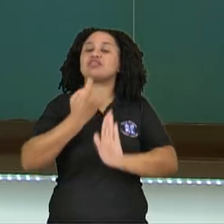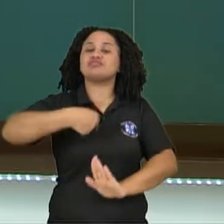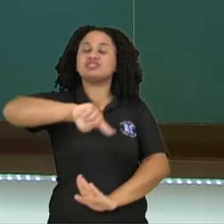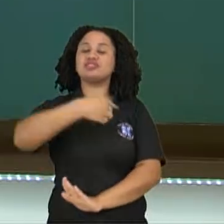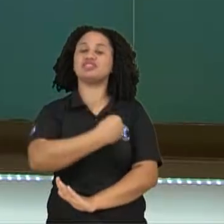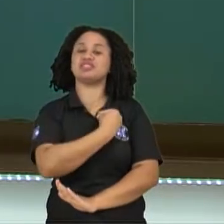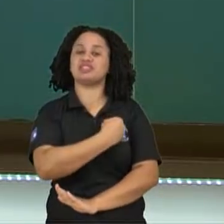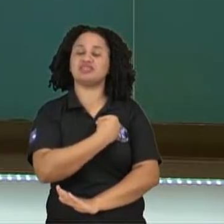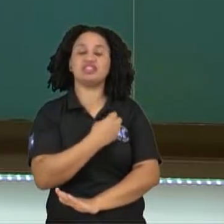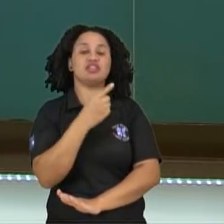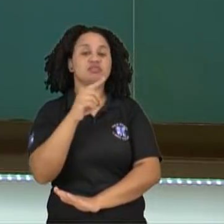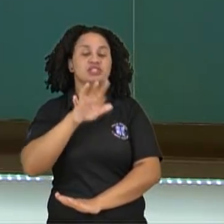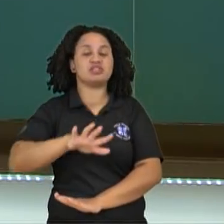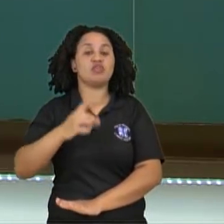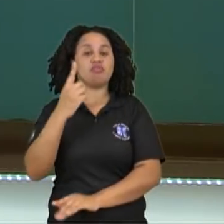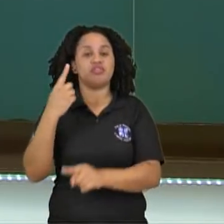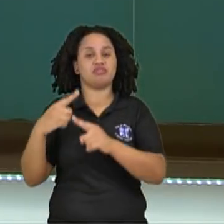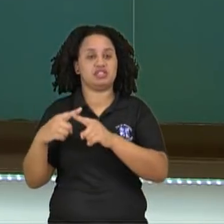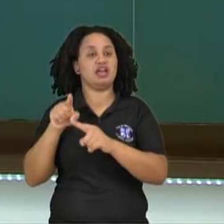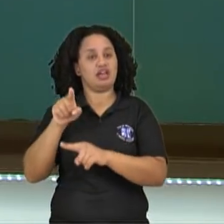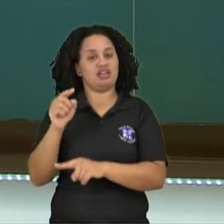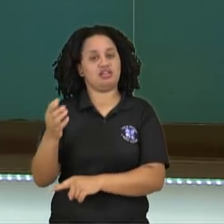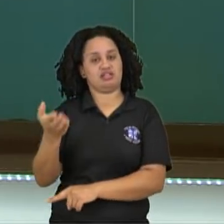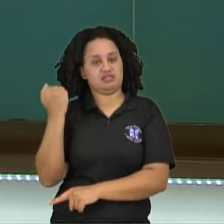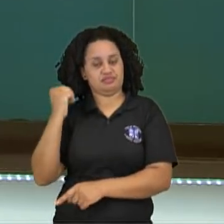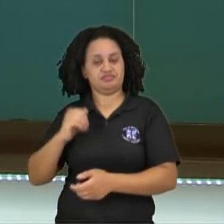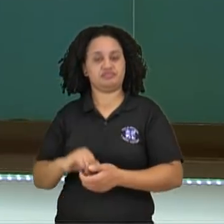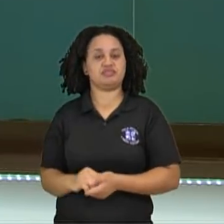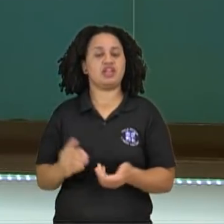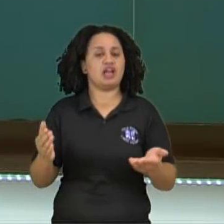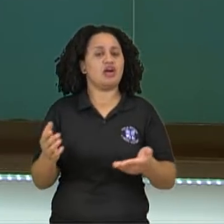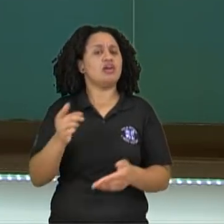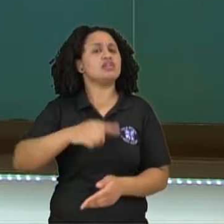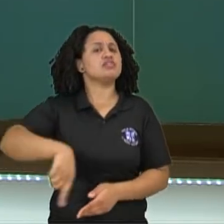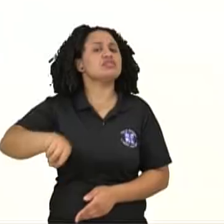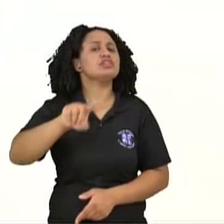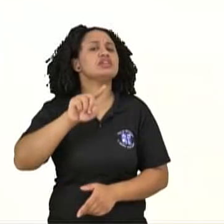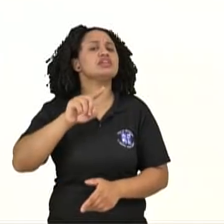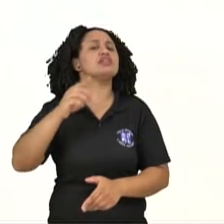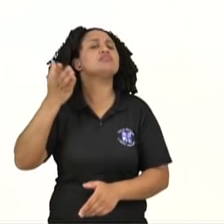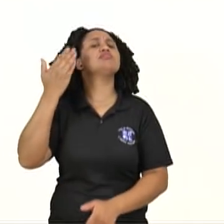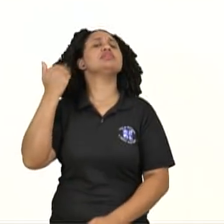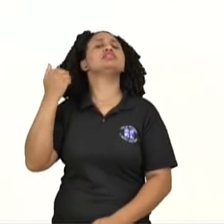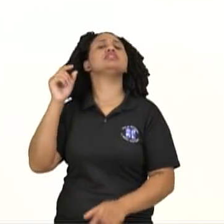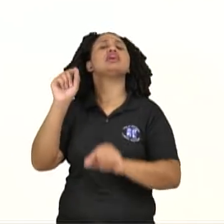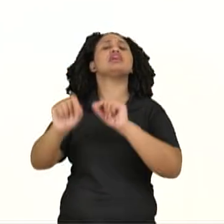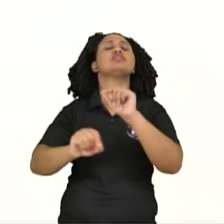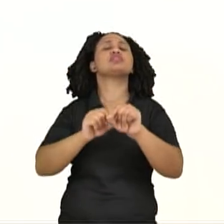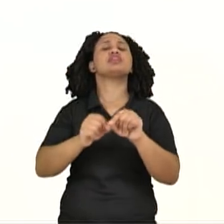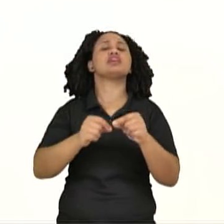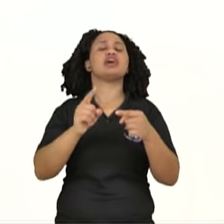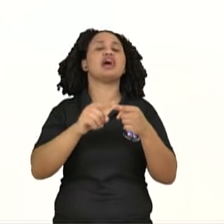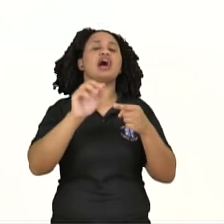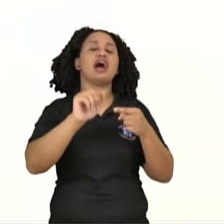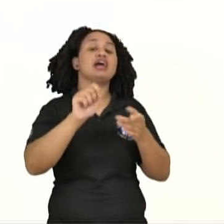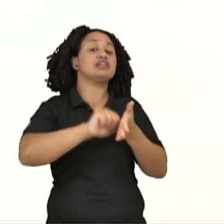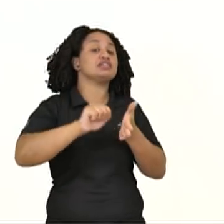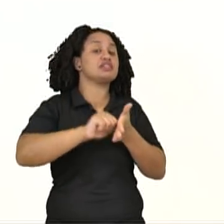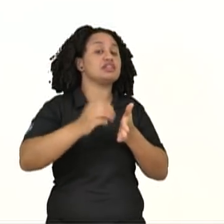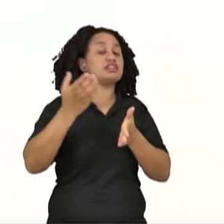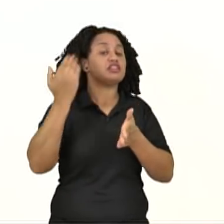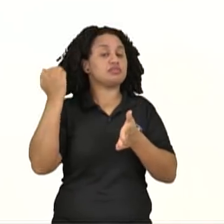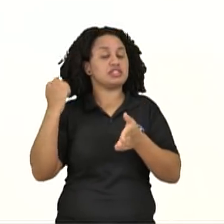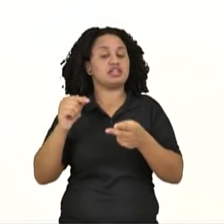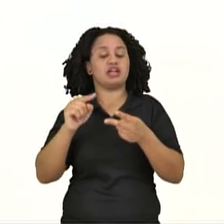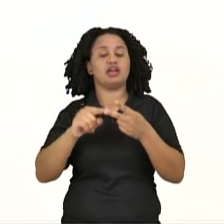única vez, é o evento passado. Agora com vocês, hein? O que é passado? Letra A, a escrita sobre o passado. B, o fato que